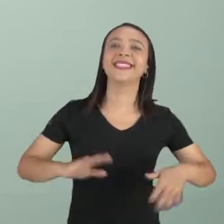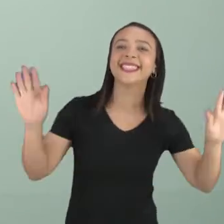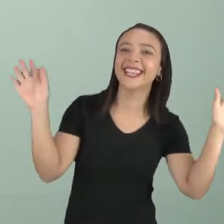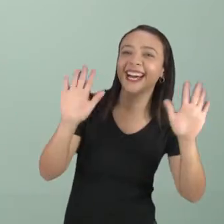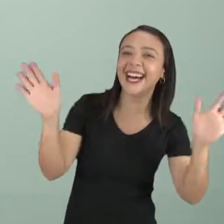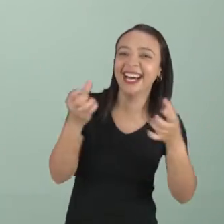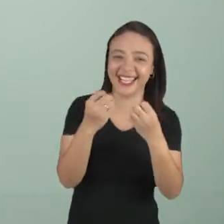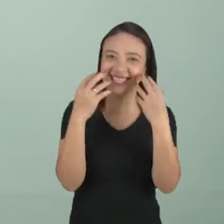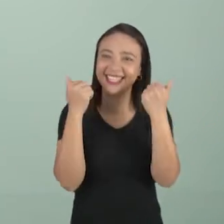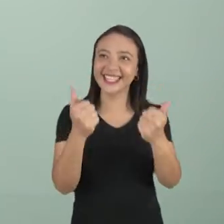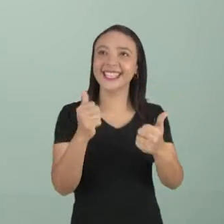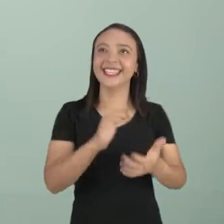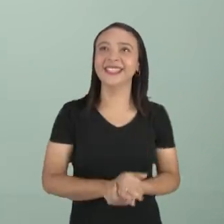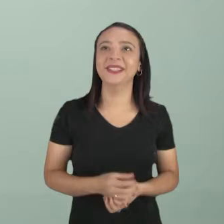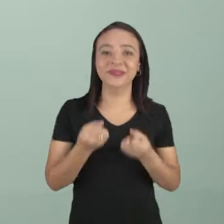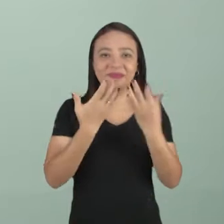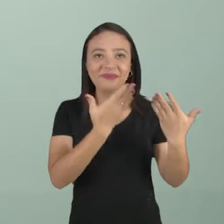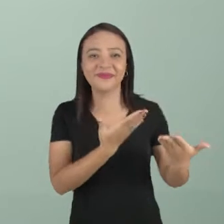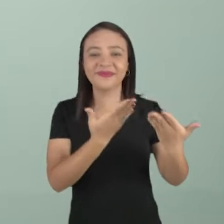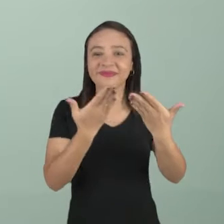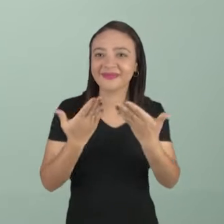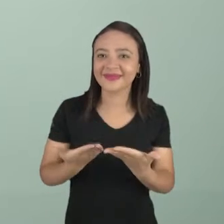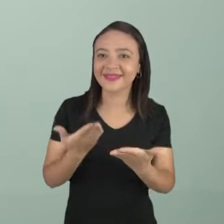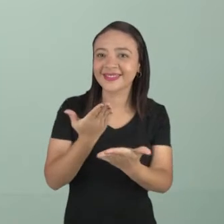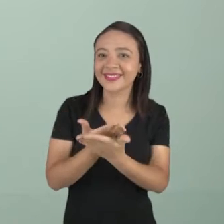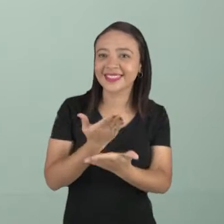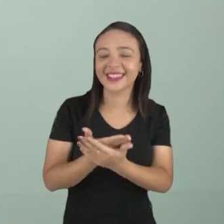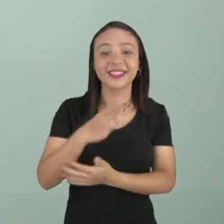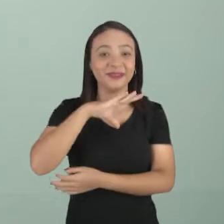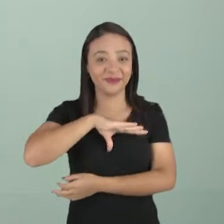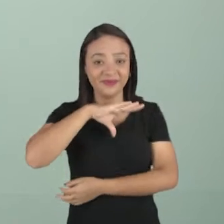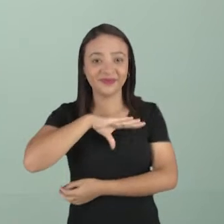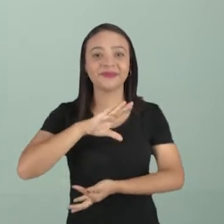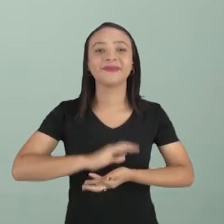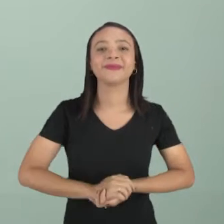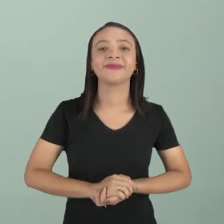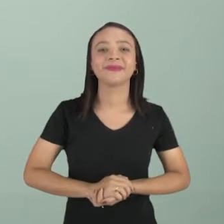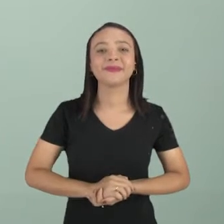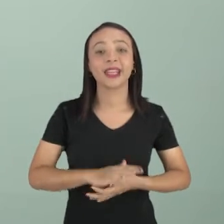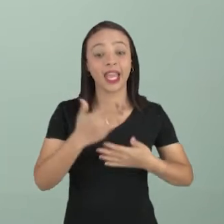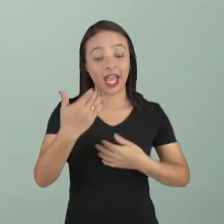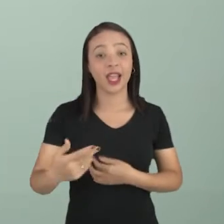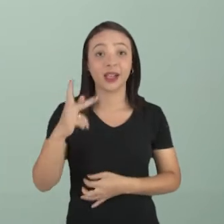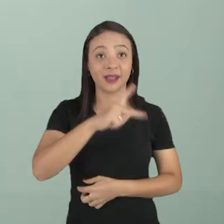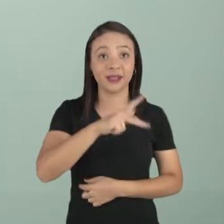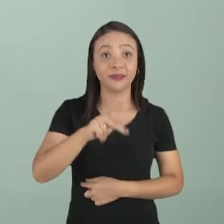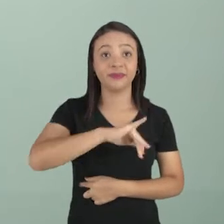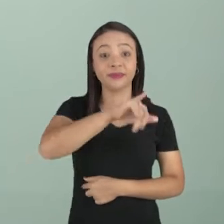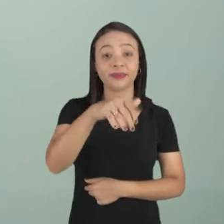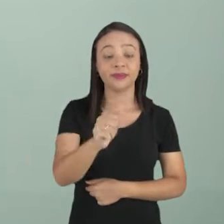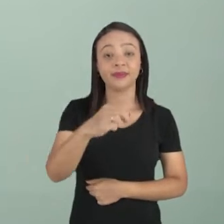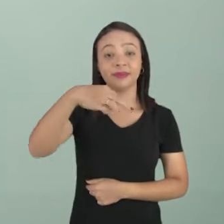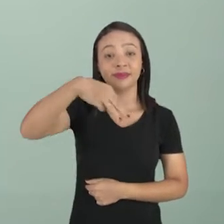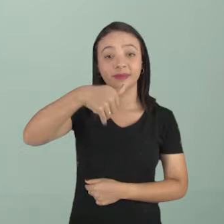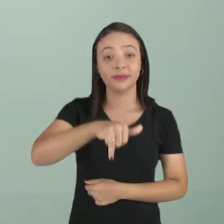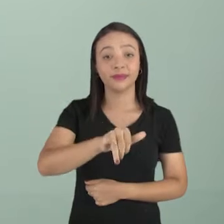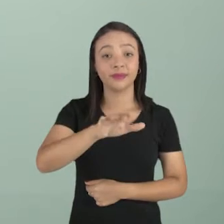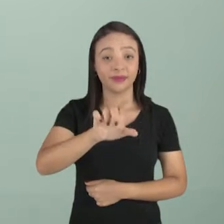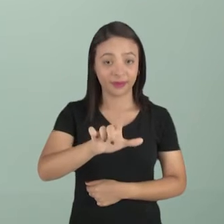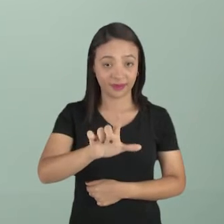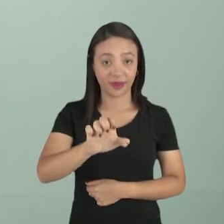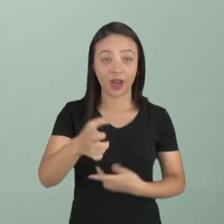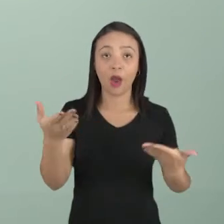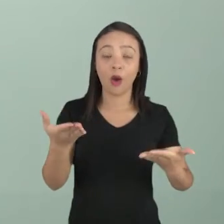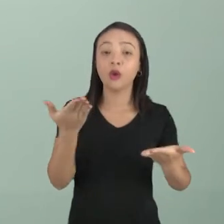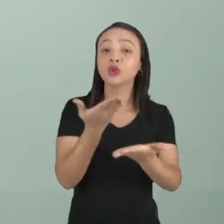Olá, galerinha, tudo bem? Sejam todos bem-vindos à aula de língua portuguesa. Eu sou a professora Jamile Fontinelli e o nosso assunto de